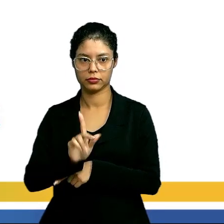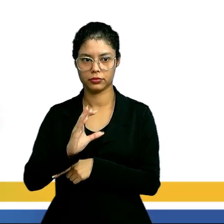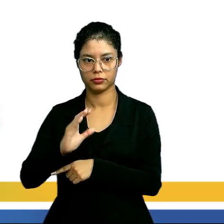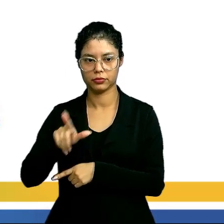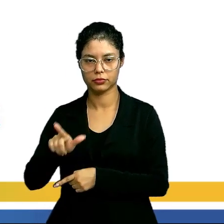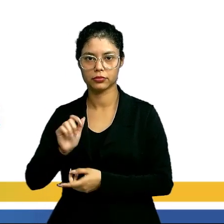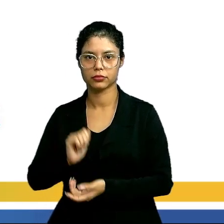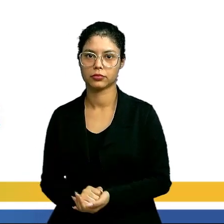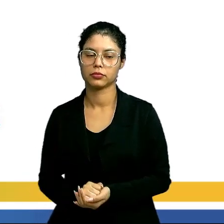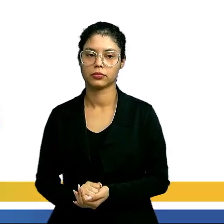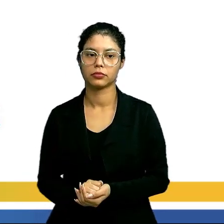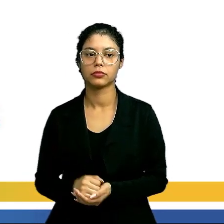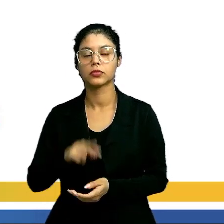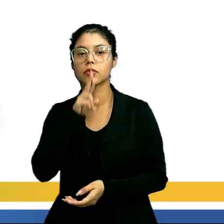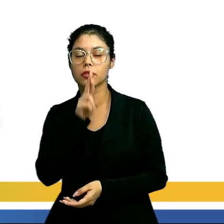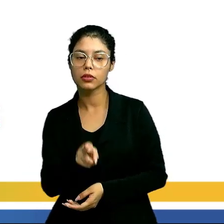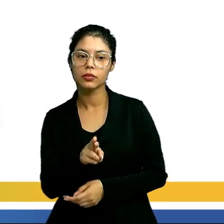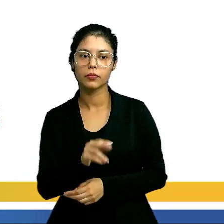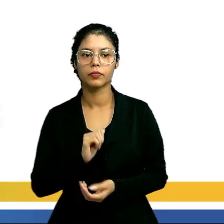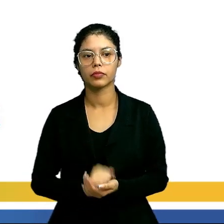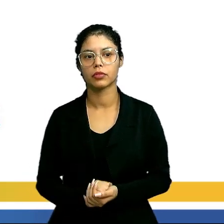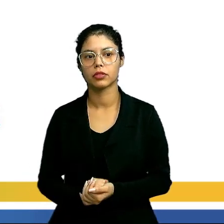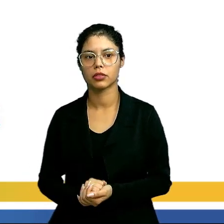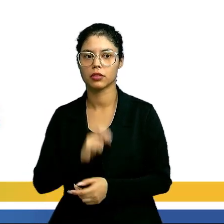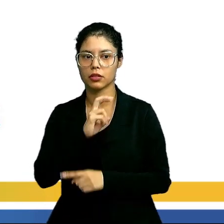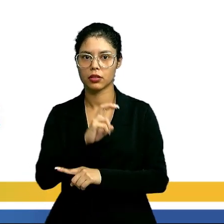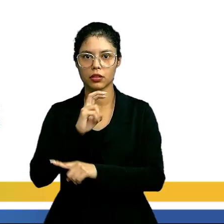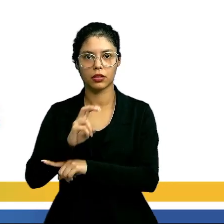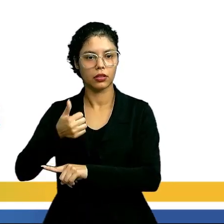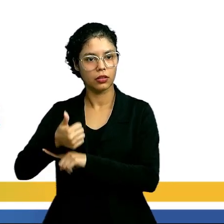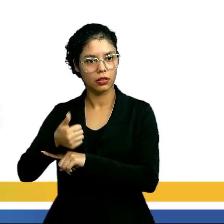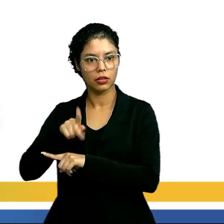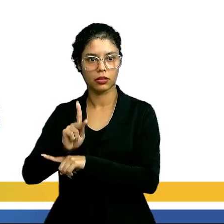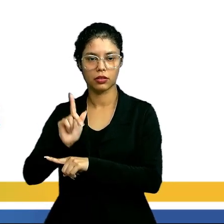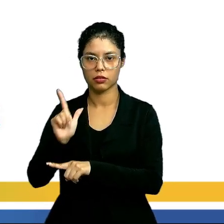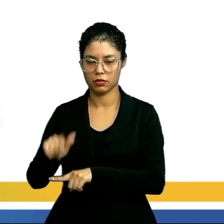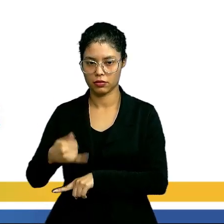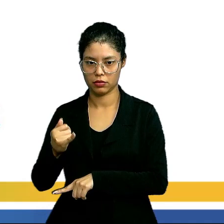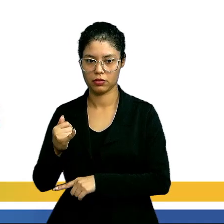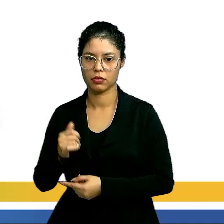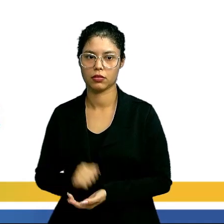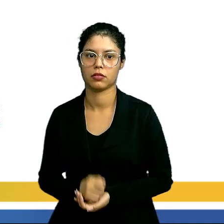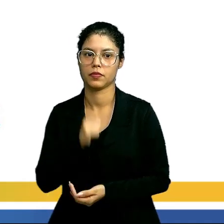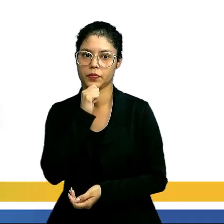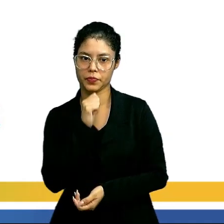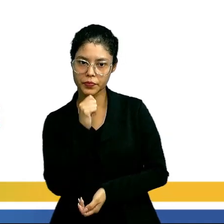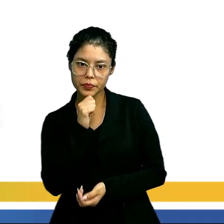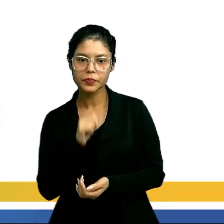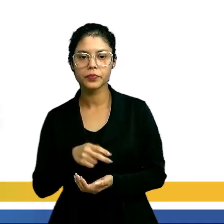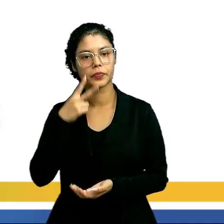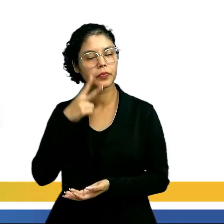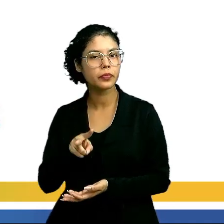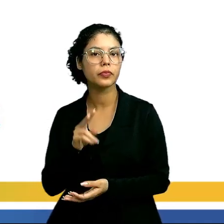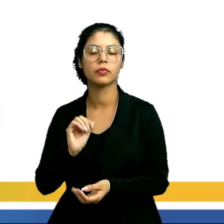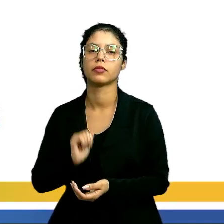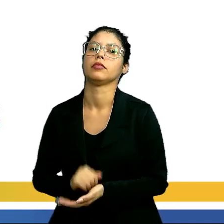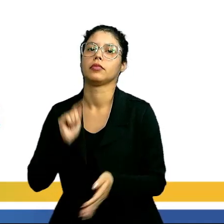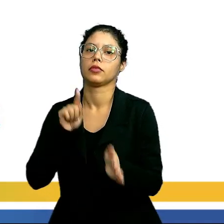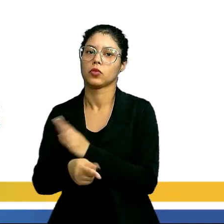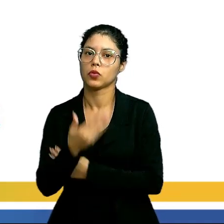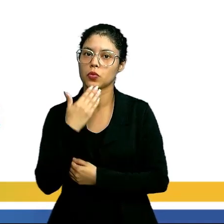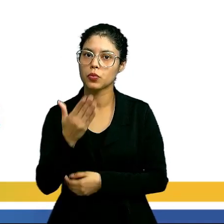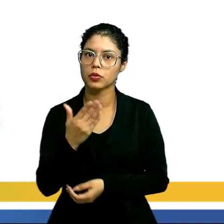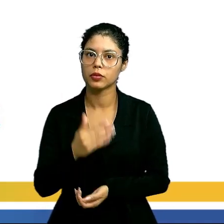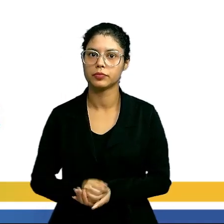quilocalorias, que nos é equivalente em energia a 551 quilojoules, né? Vejamos o que a questão nos